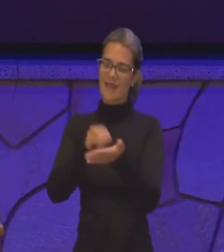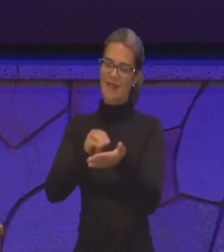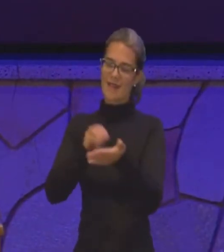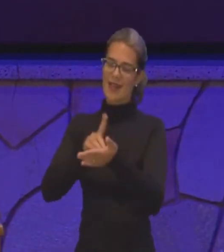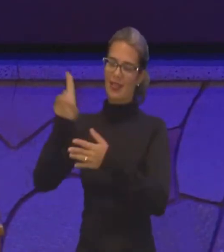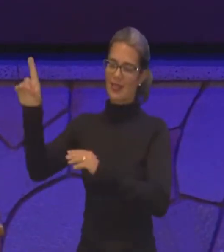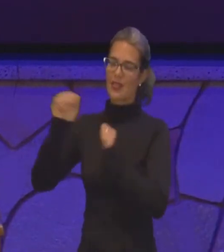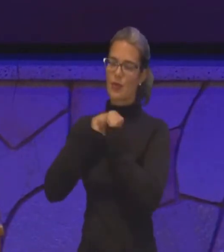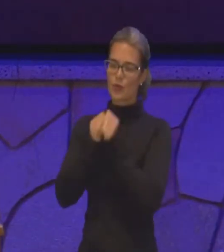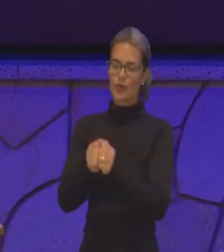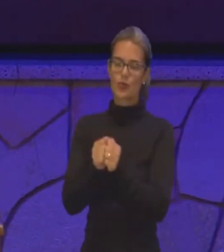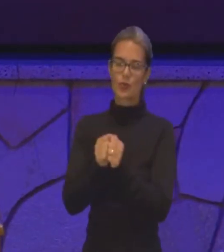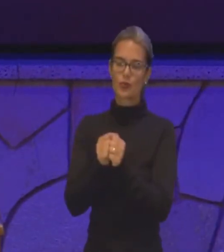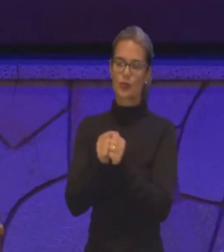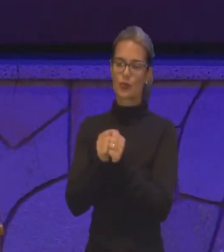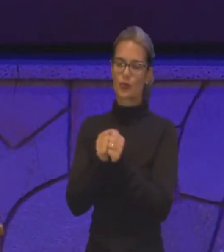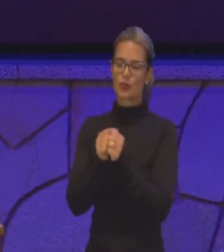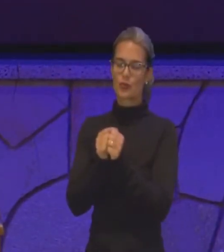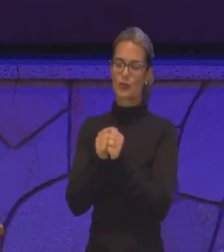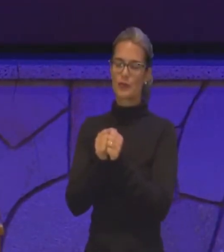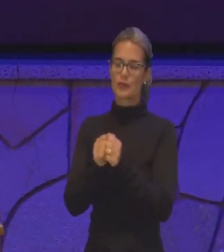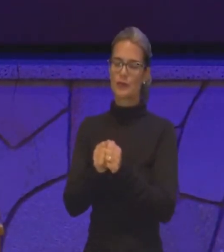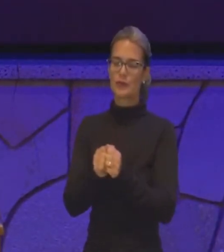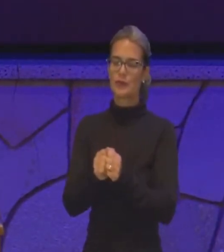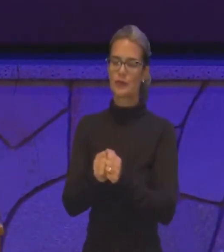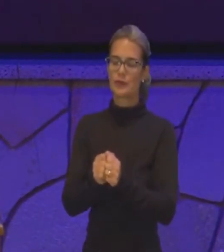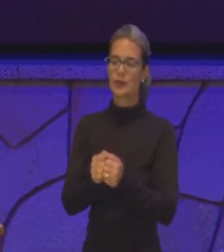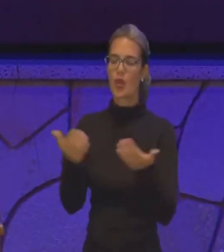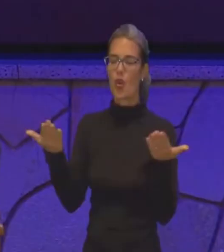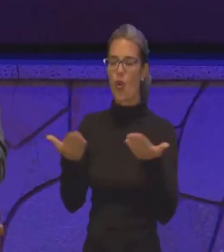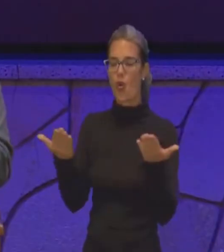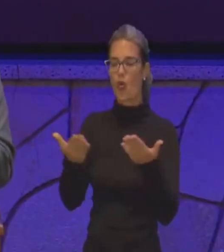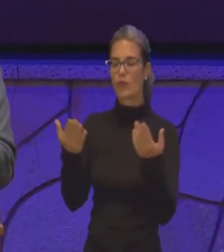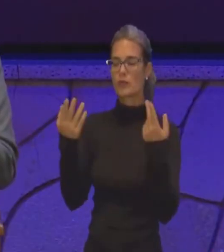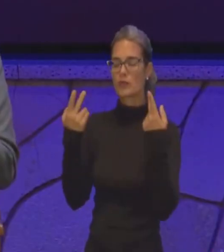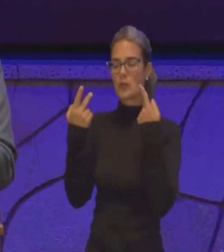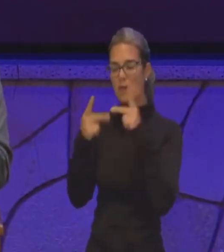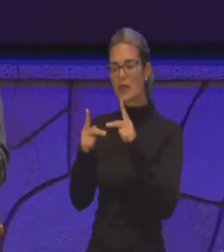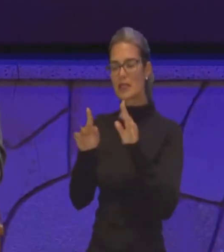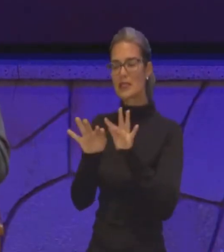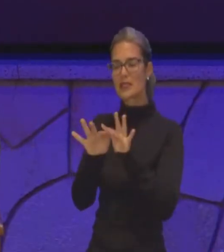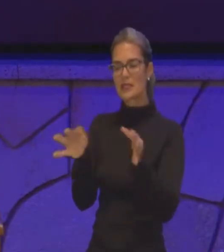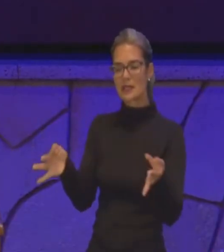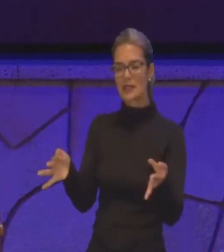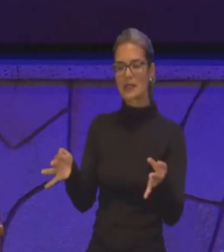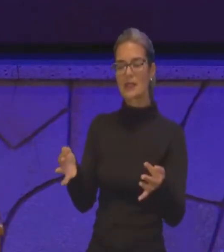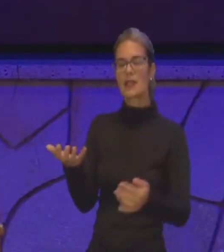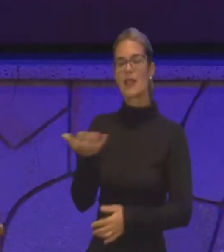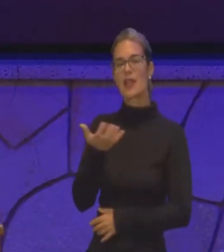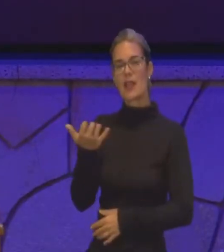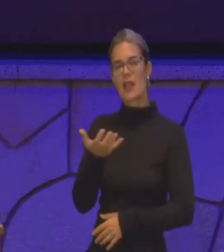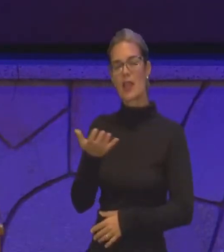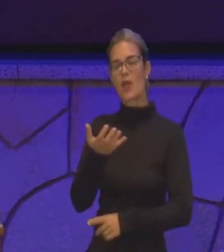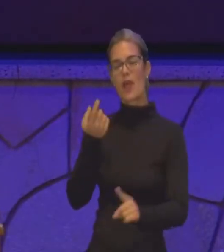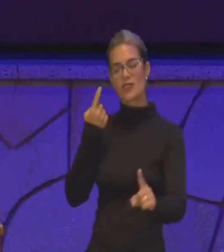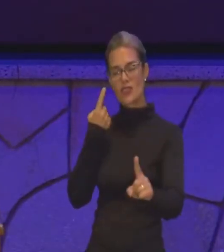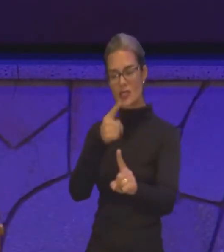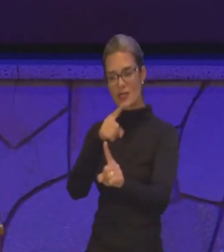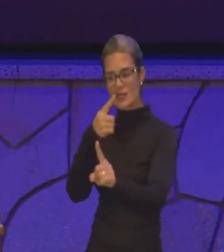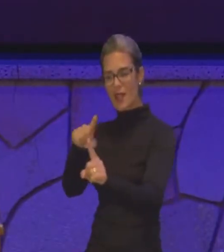estaria presente. Nesta mensagem simples, eu quero te